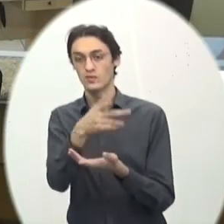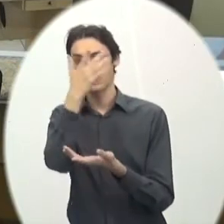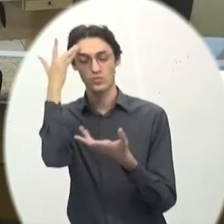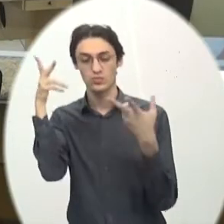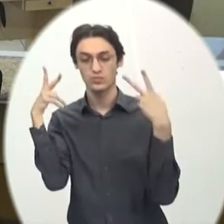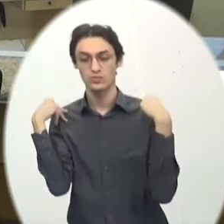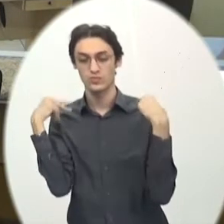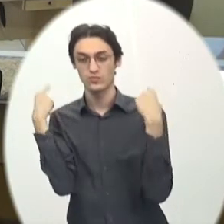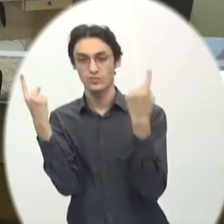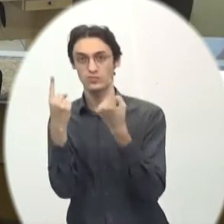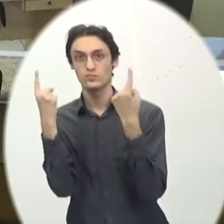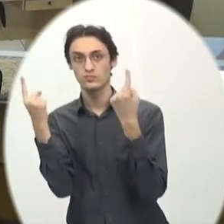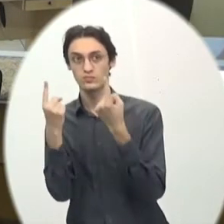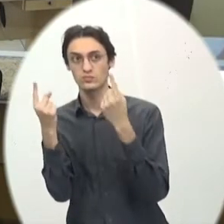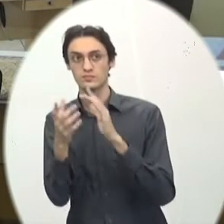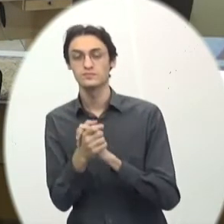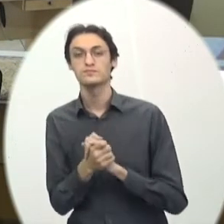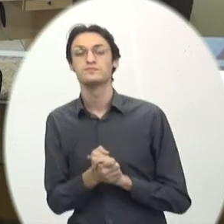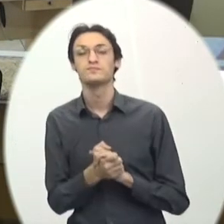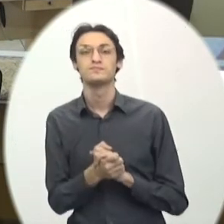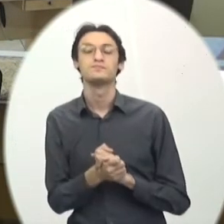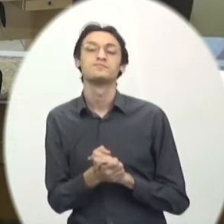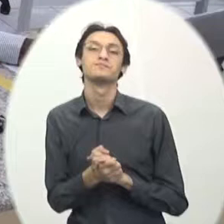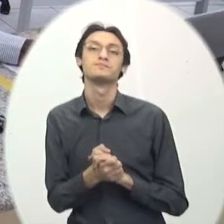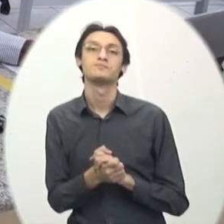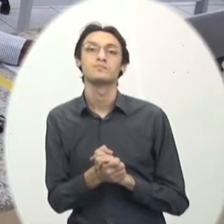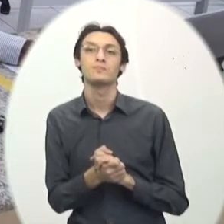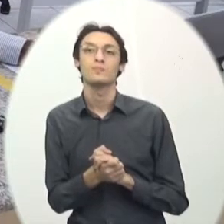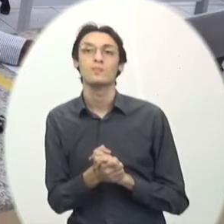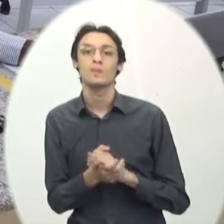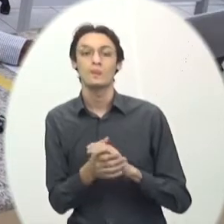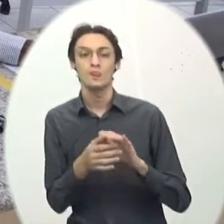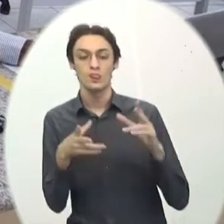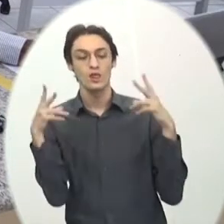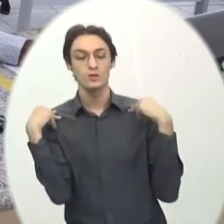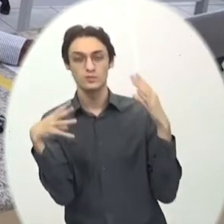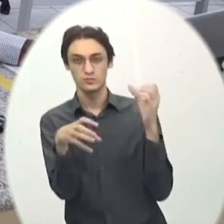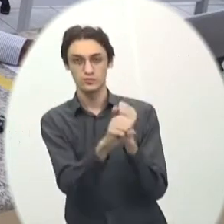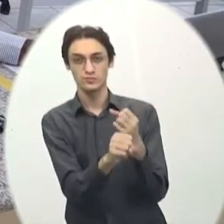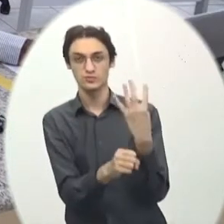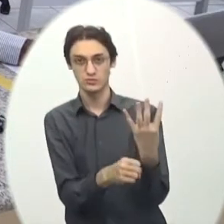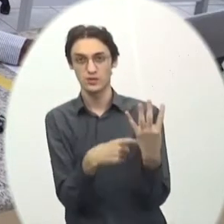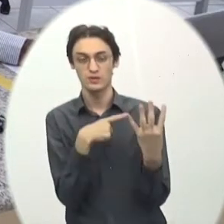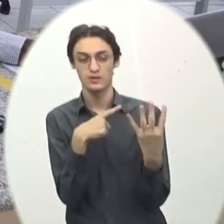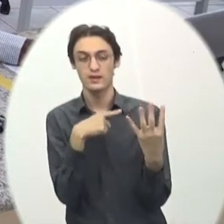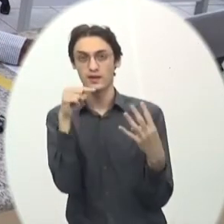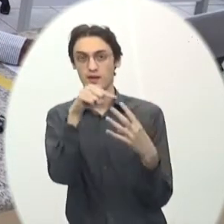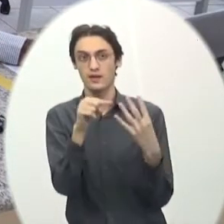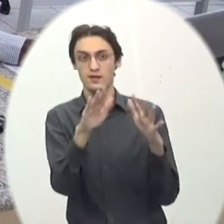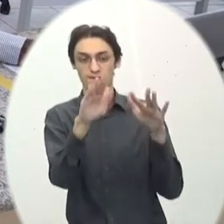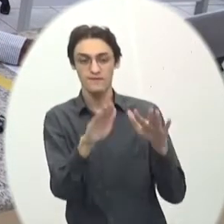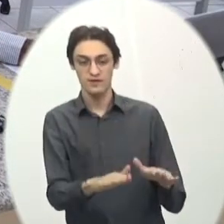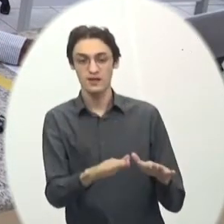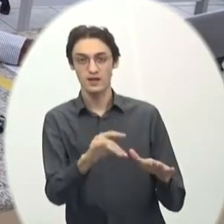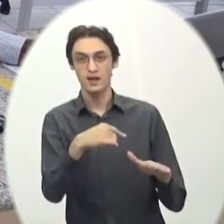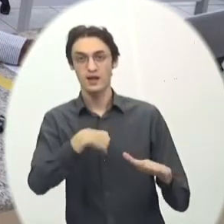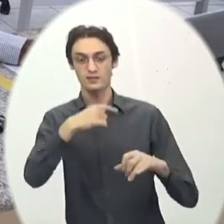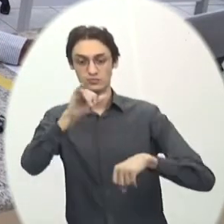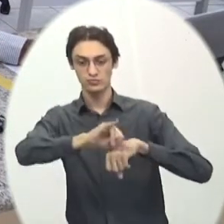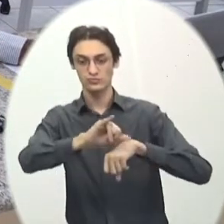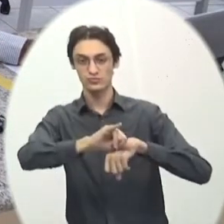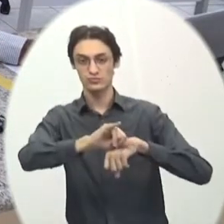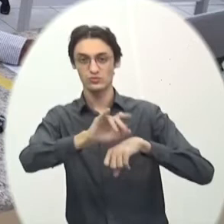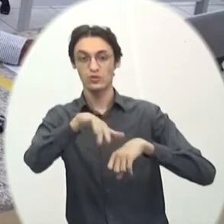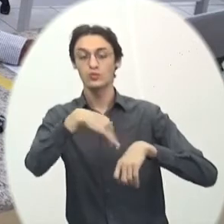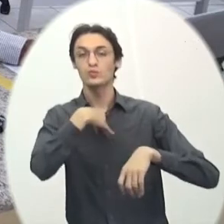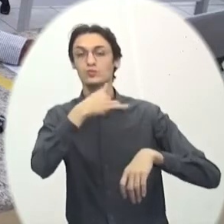Ok. Esses motoristas, quatro, eles teriam que permanecer aqui no centro de